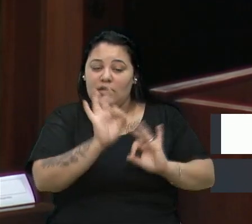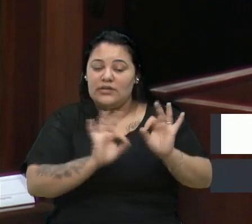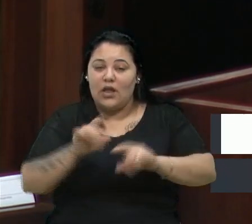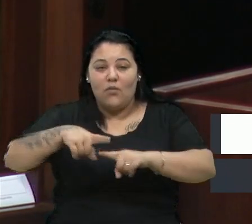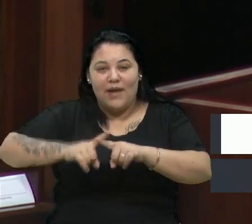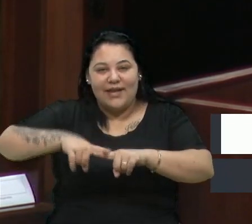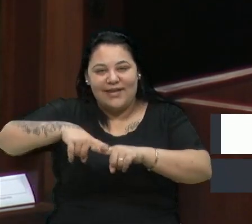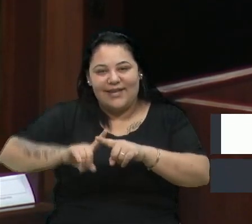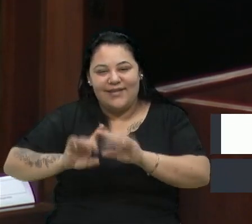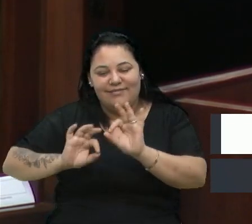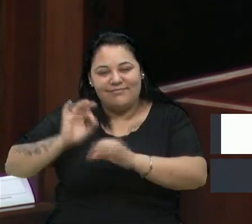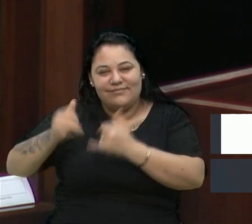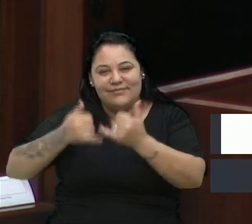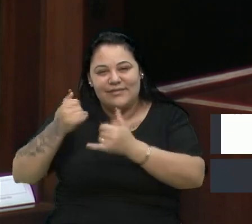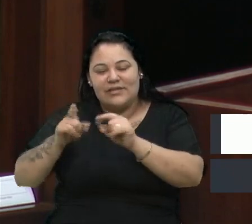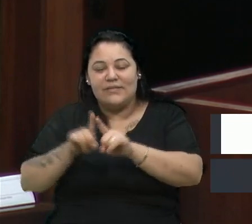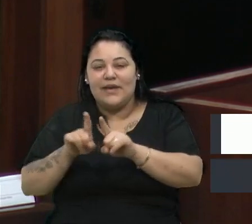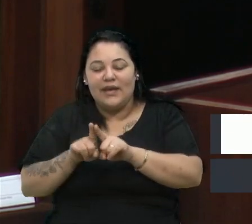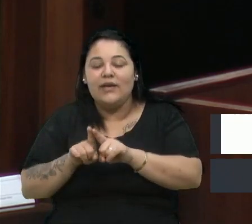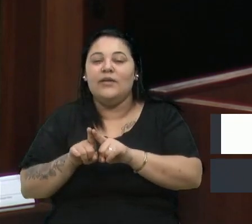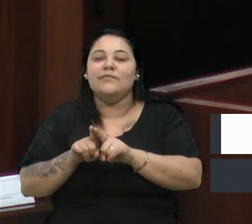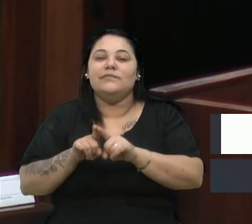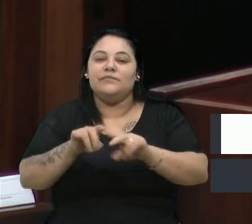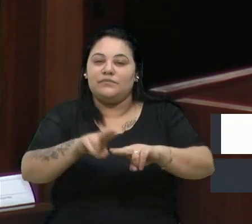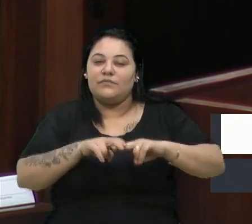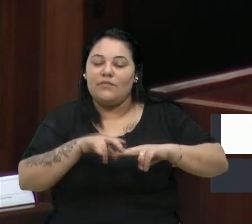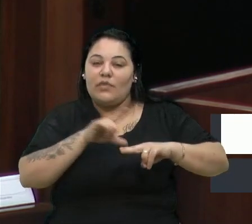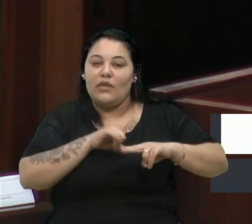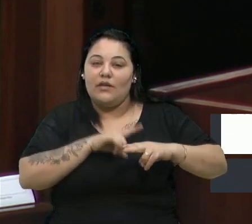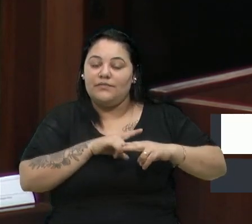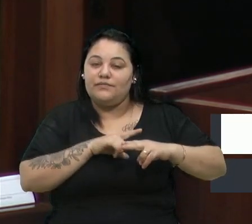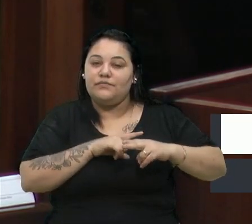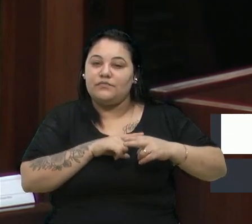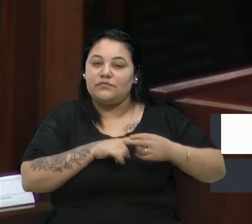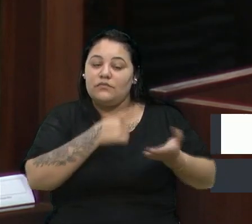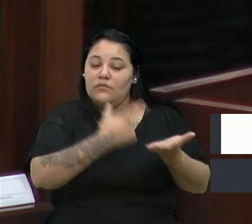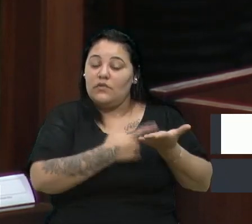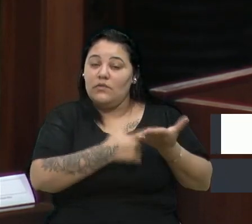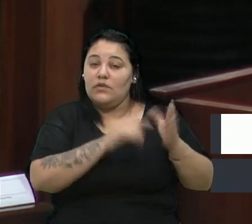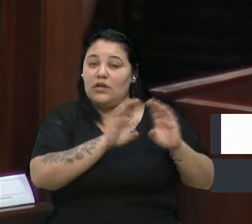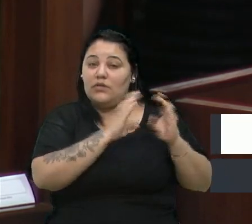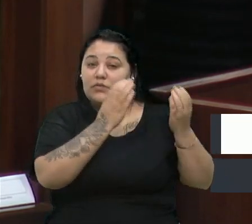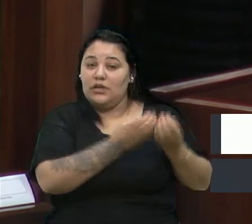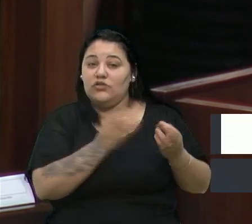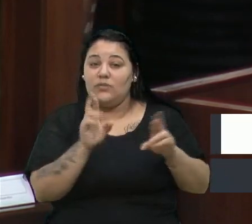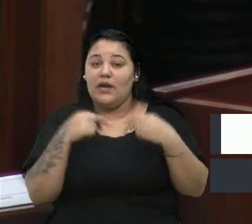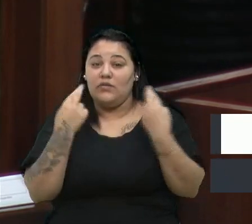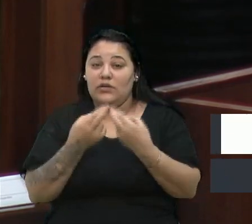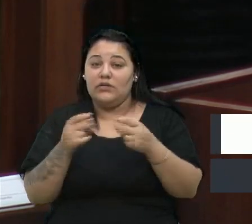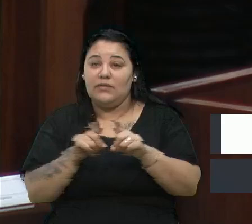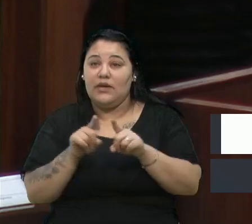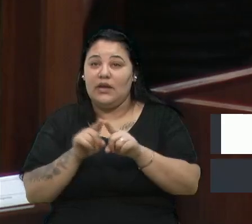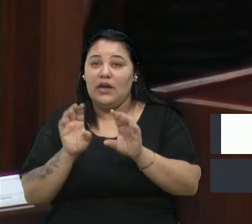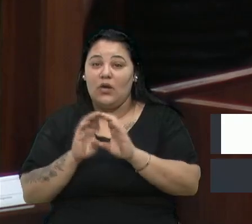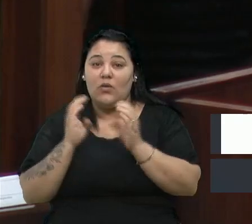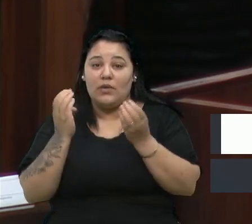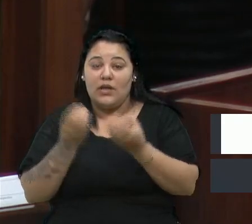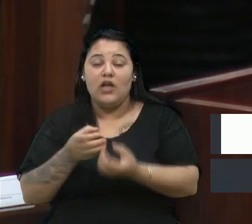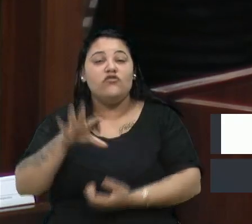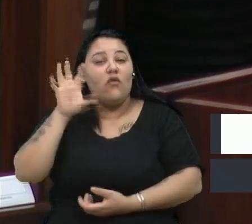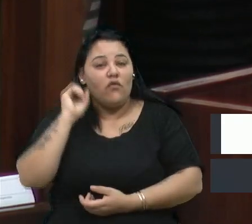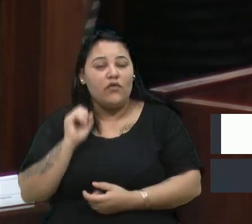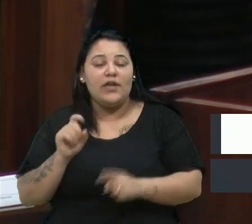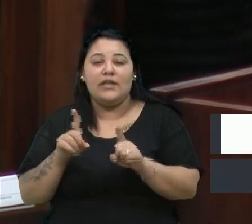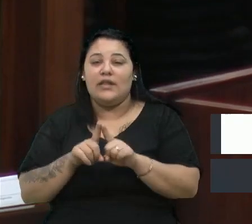parquinho, em função disso, e teve, em comum acordo com a comunidade, vereador Cadori, uma reunião em que a comunidade foi